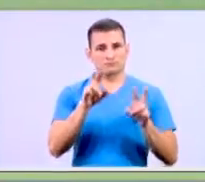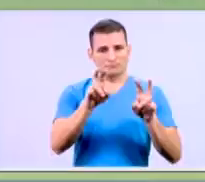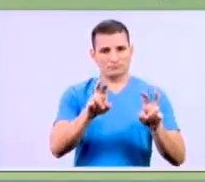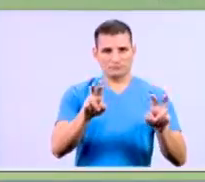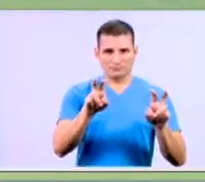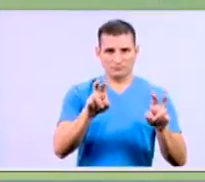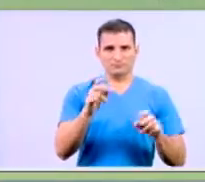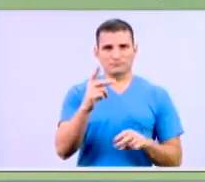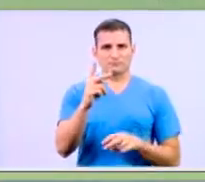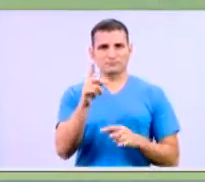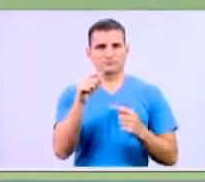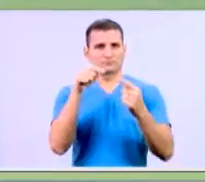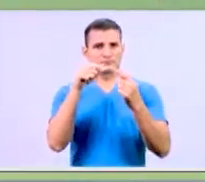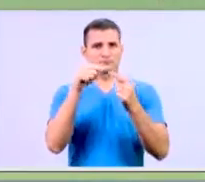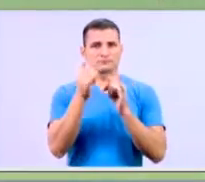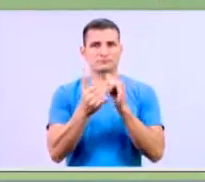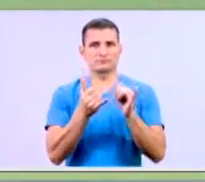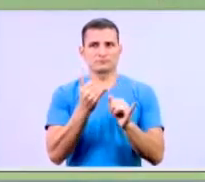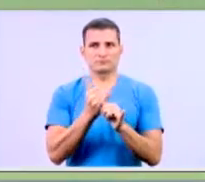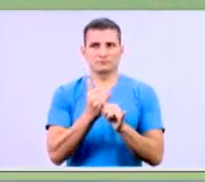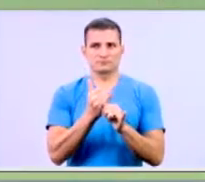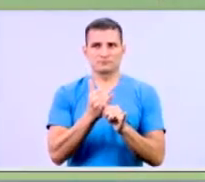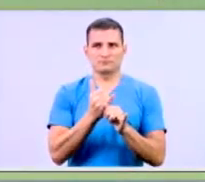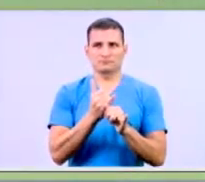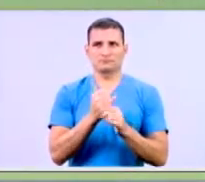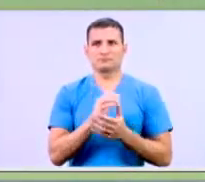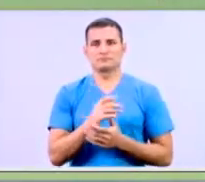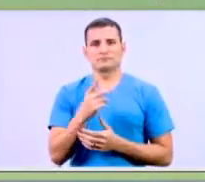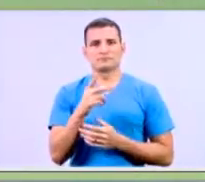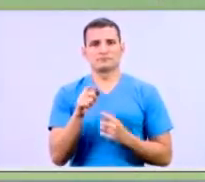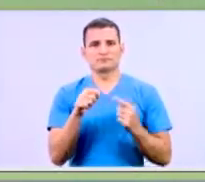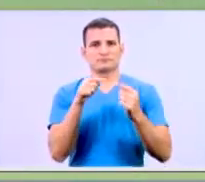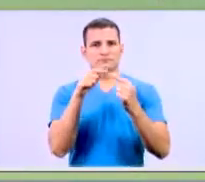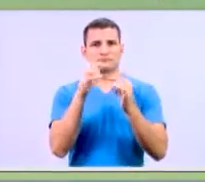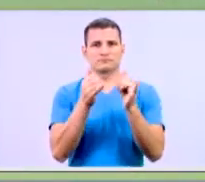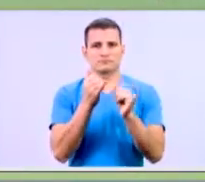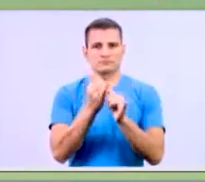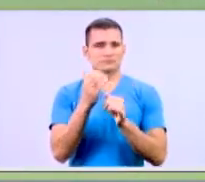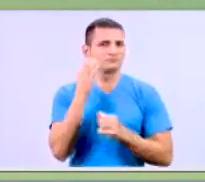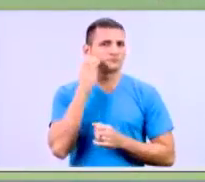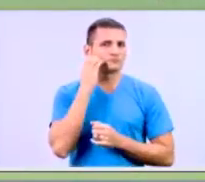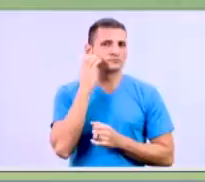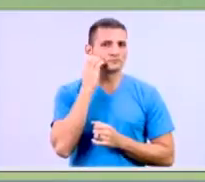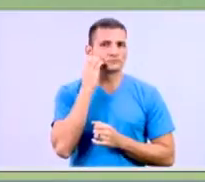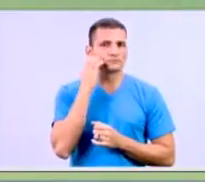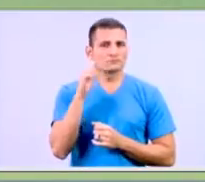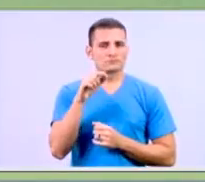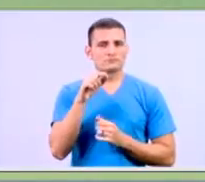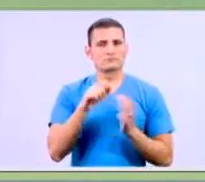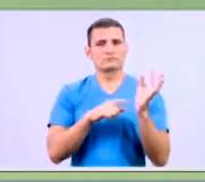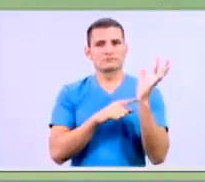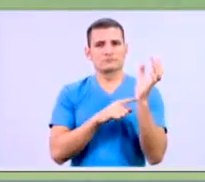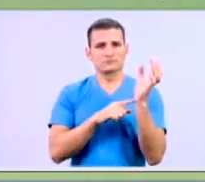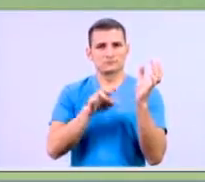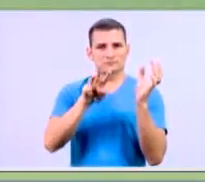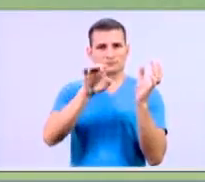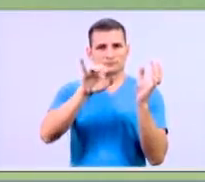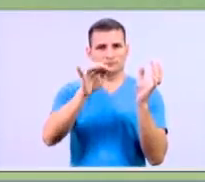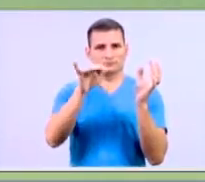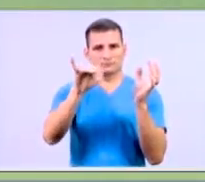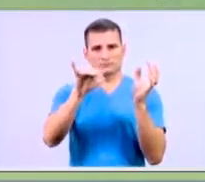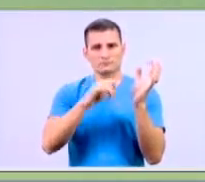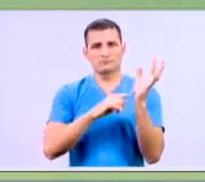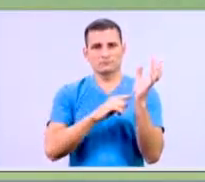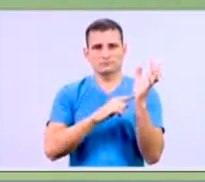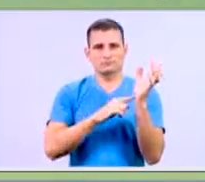sua conexão com a internet, aqui que começa. Sua conexão com a internet no celular é o Wi-Fi, com taxa de